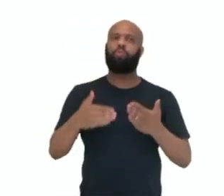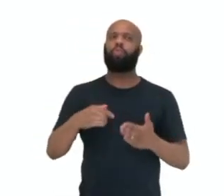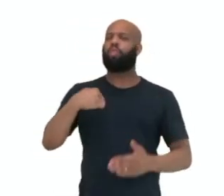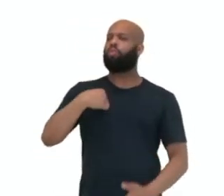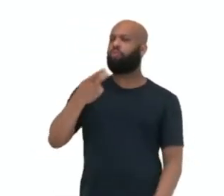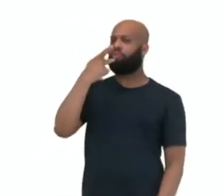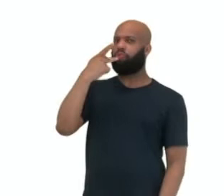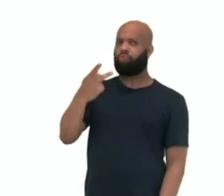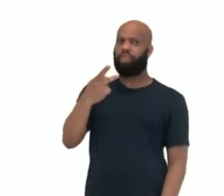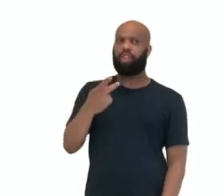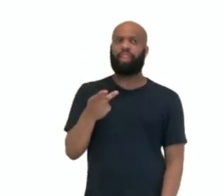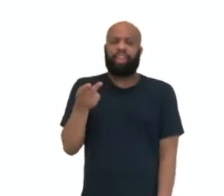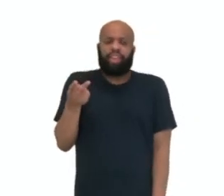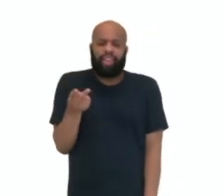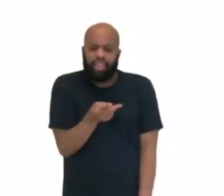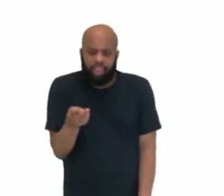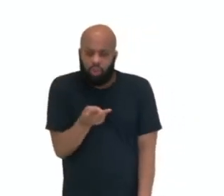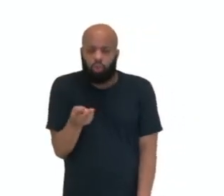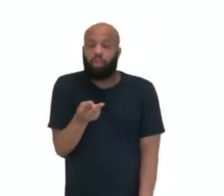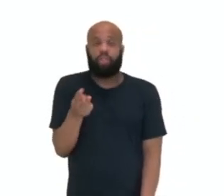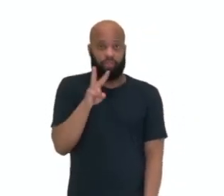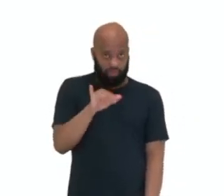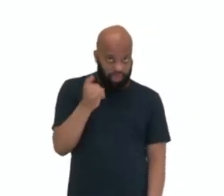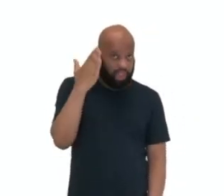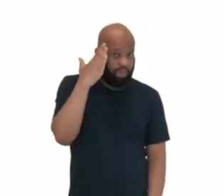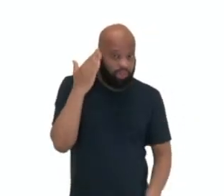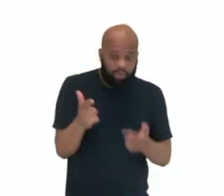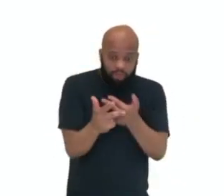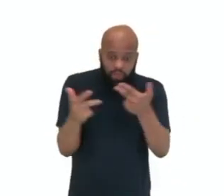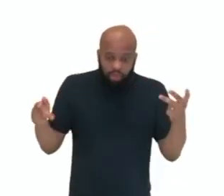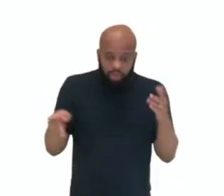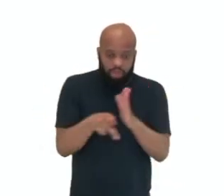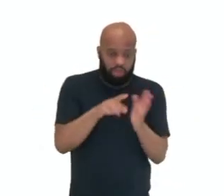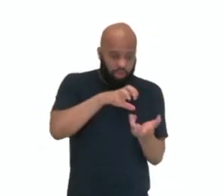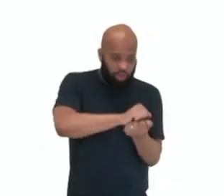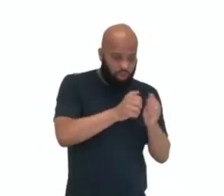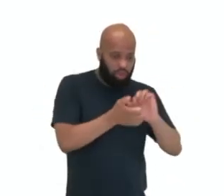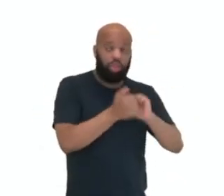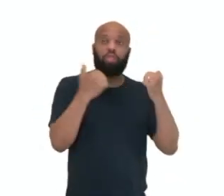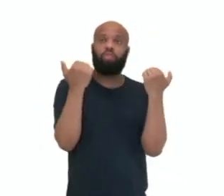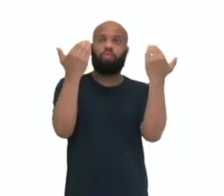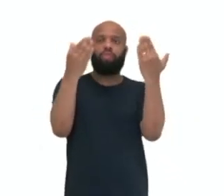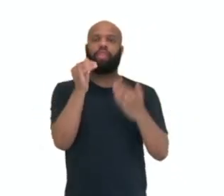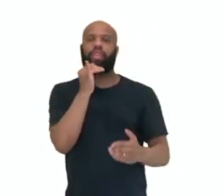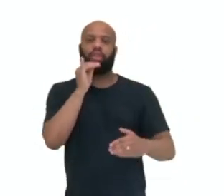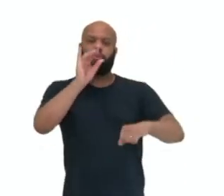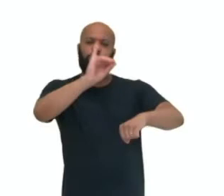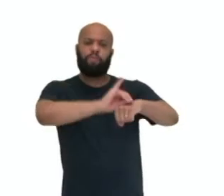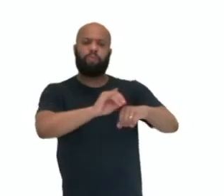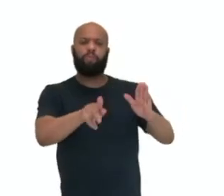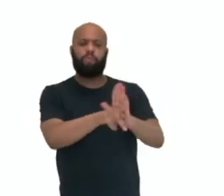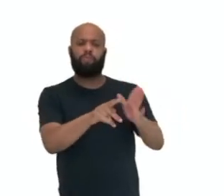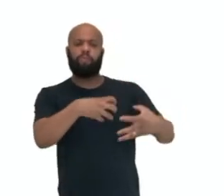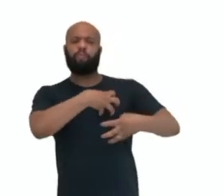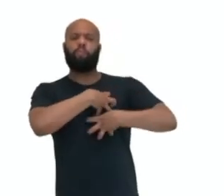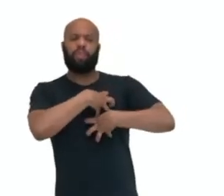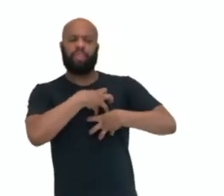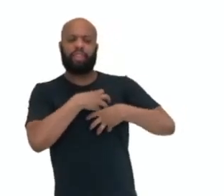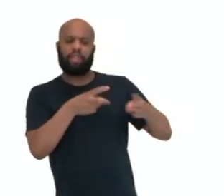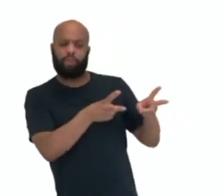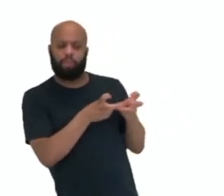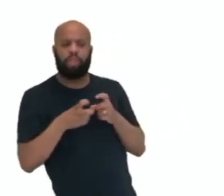Afirmo que essas duas, a saber, as coisas materiais externas, como objeto da sensação, e